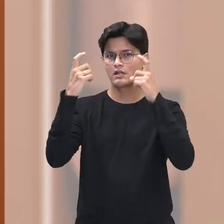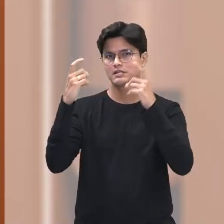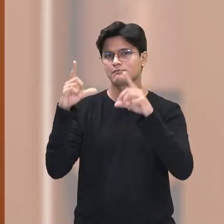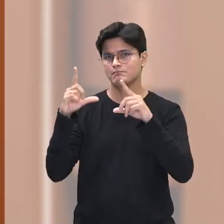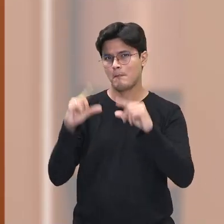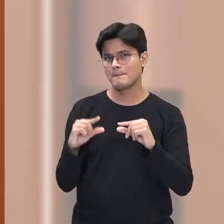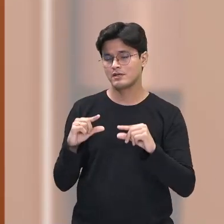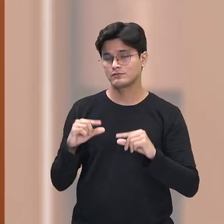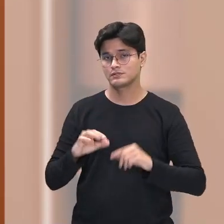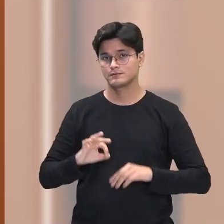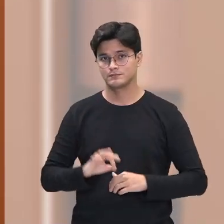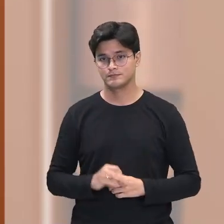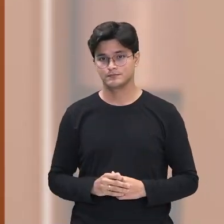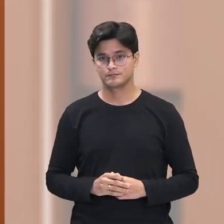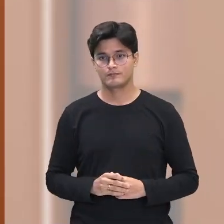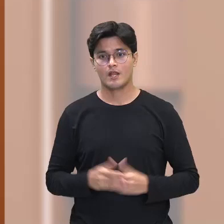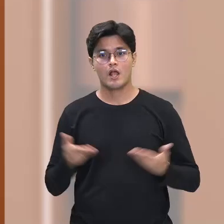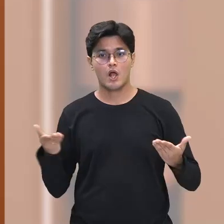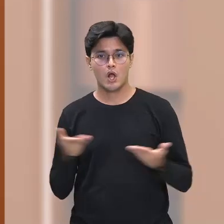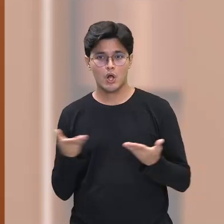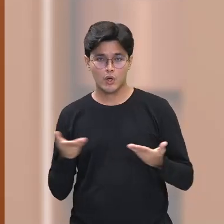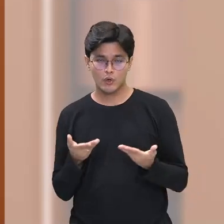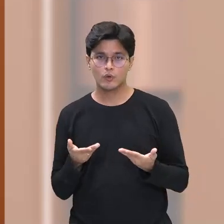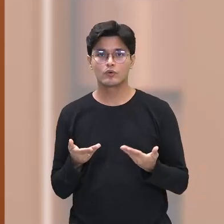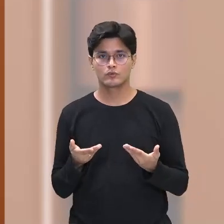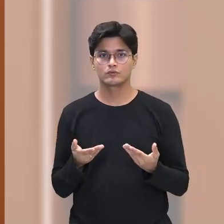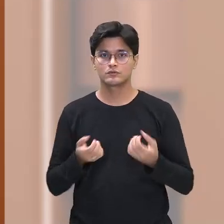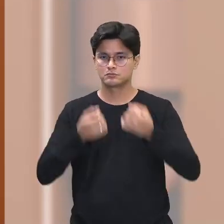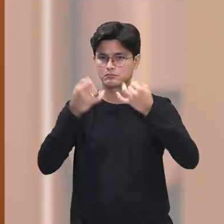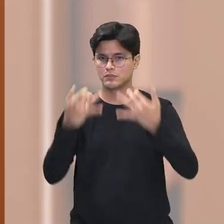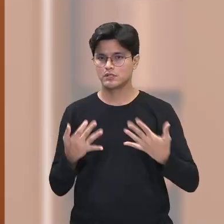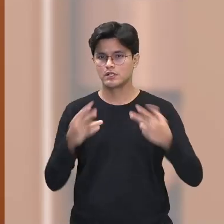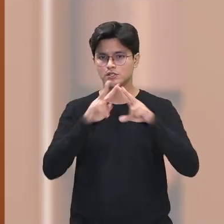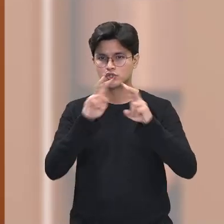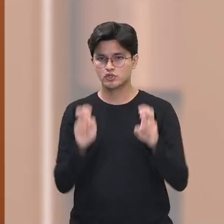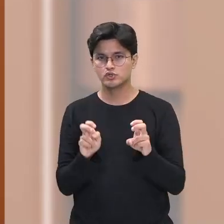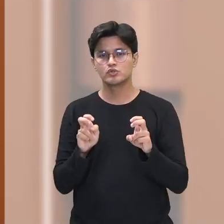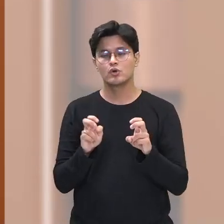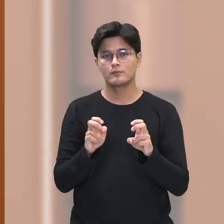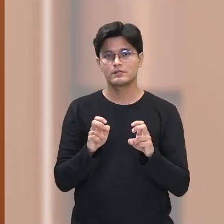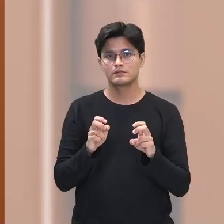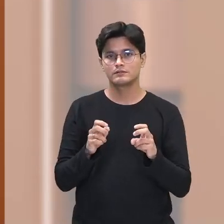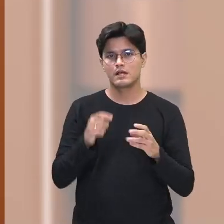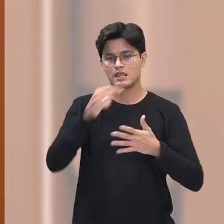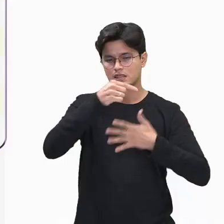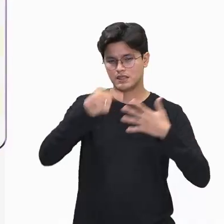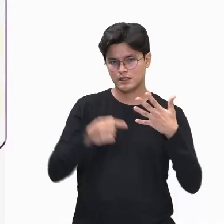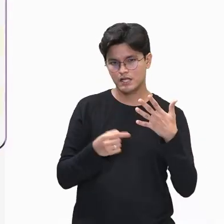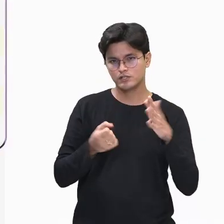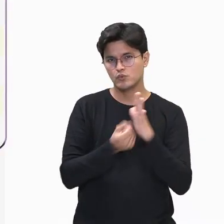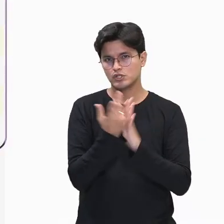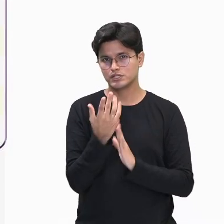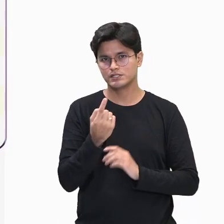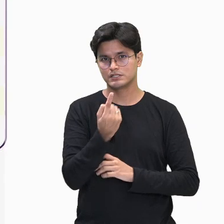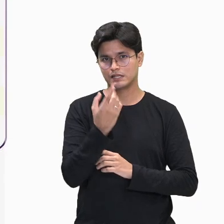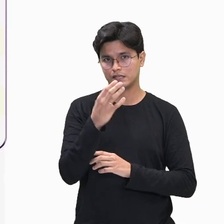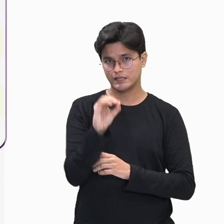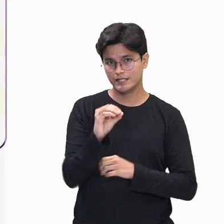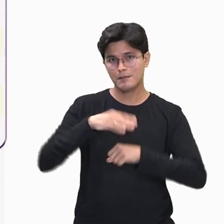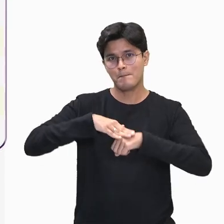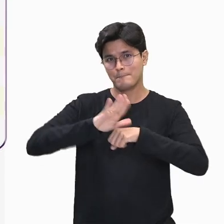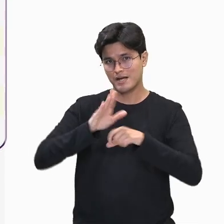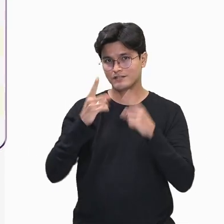falar agora sobre as 10 cidades mais violentas em nosso país. E aí tem um índice interessante aqui, vamos lá.